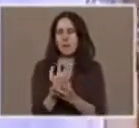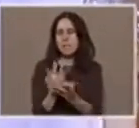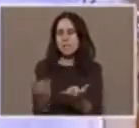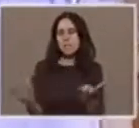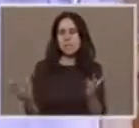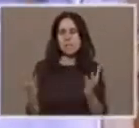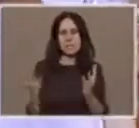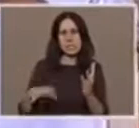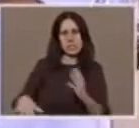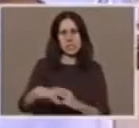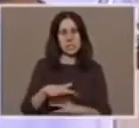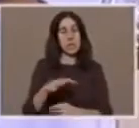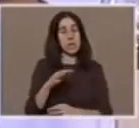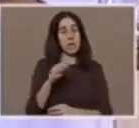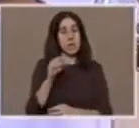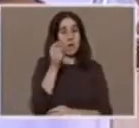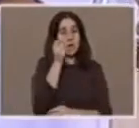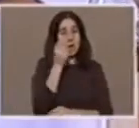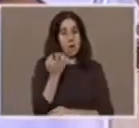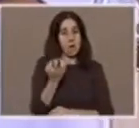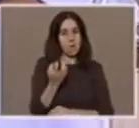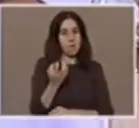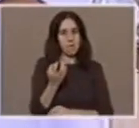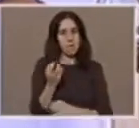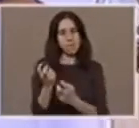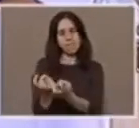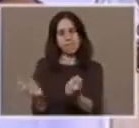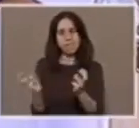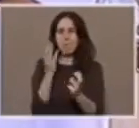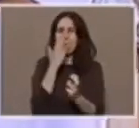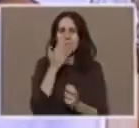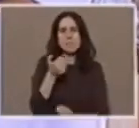os homens sentaram-se em número de uns 5.000.